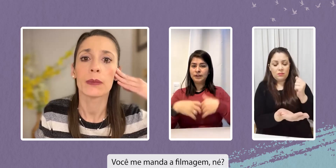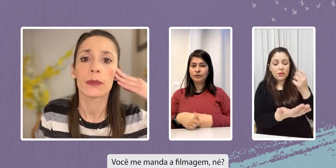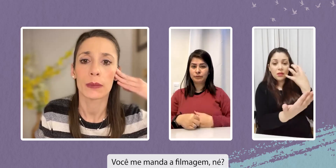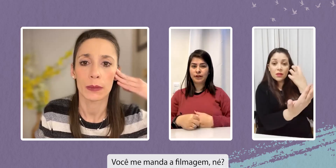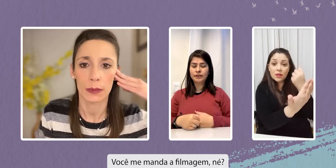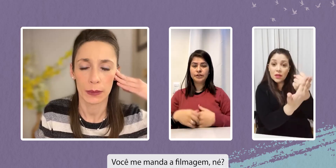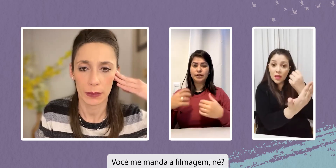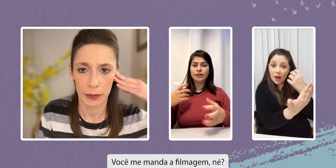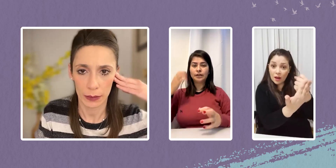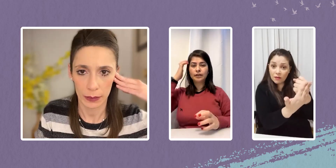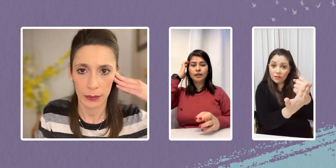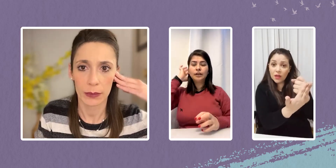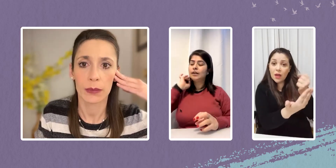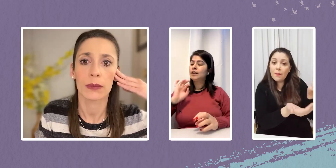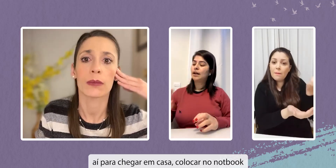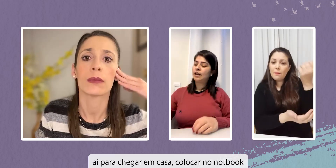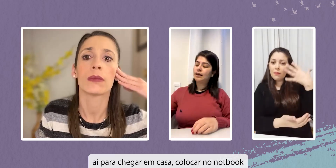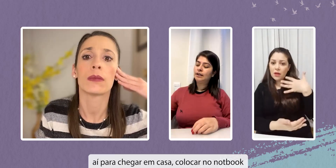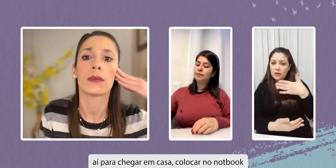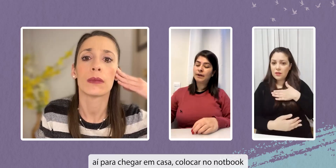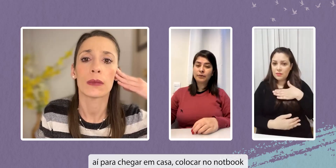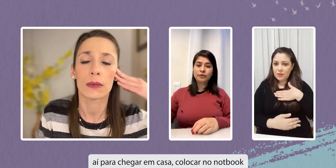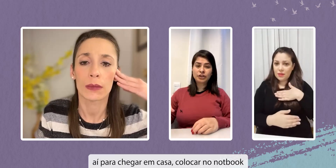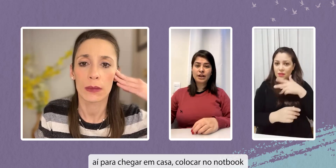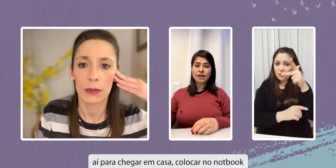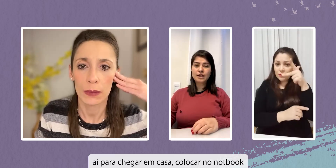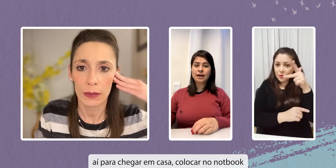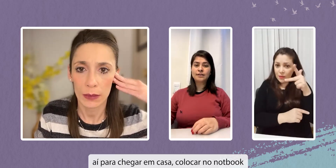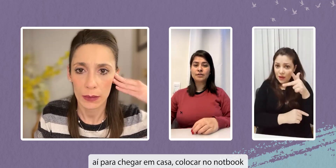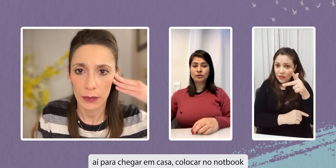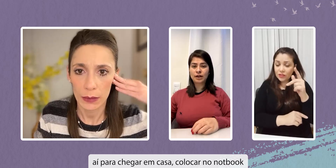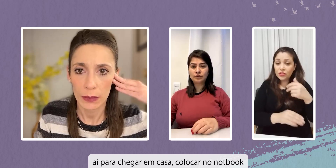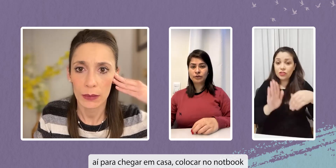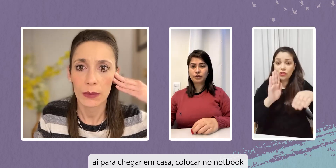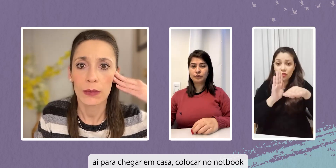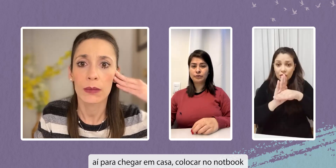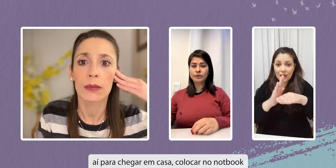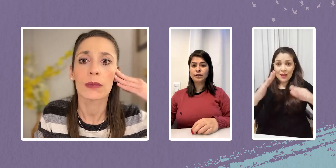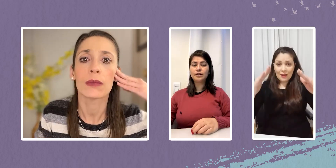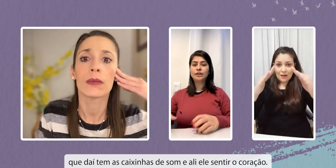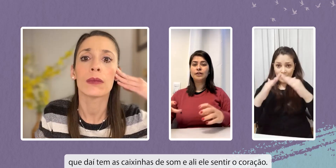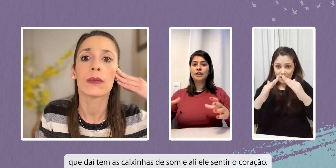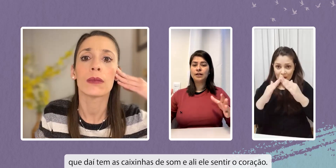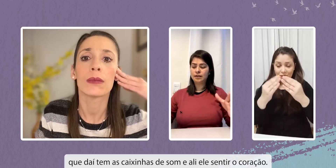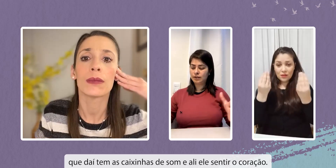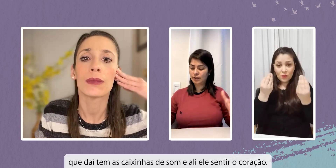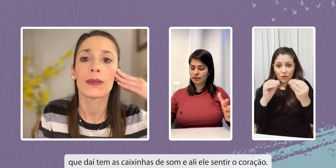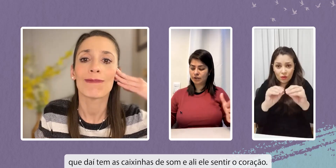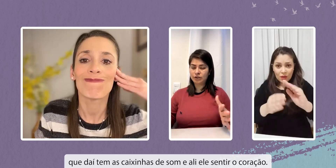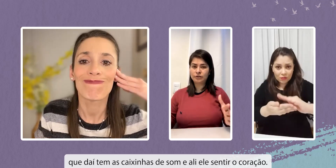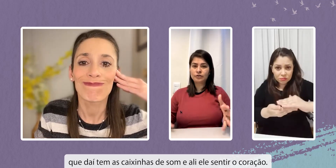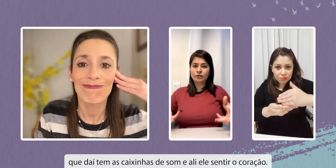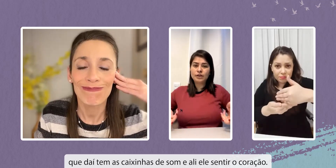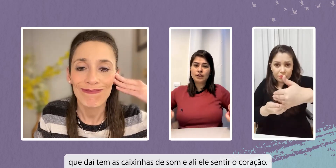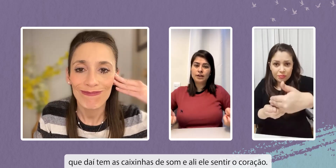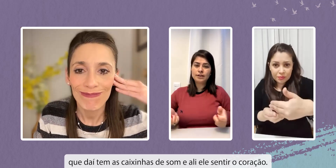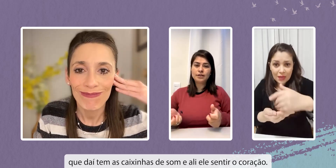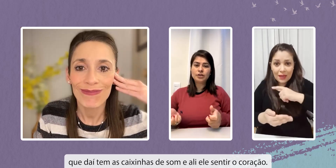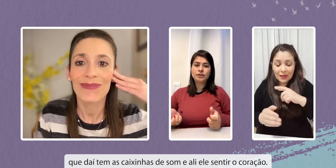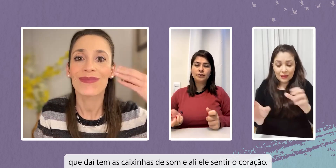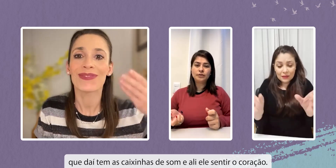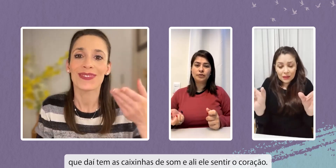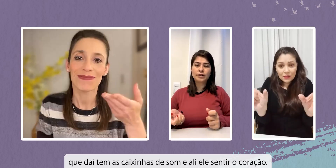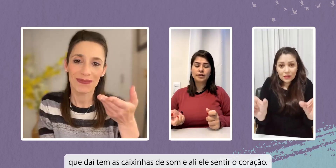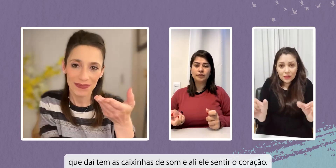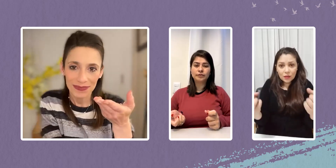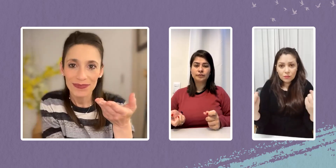me manda a filmagem, né? Aí para chegar em casa, colocar no notebook, que daí tem as caixinhas de som e ali ele